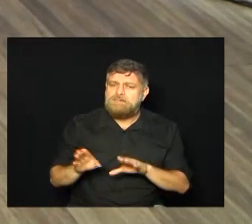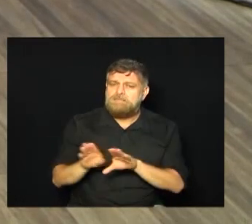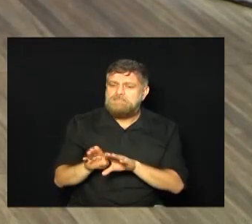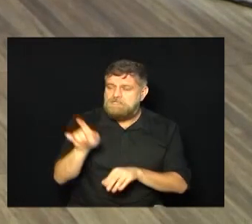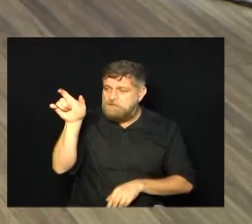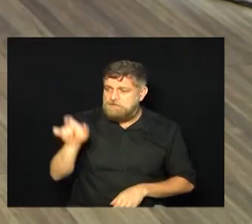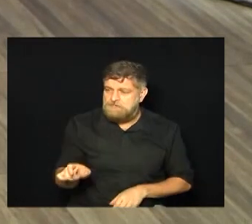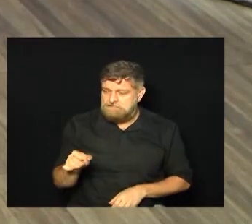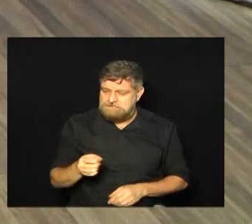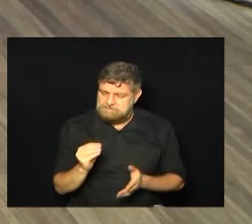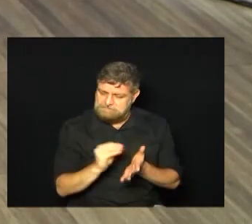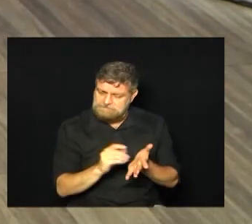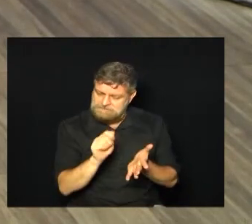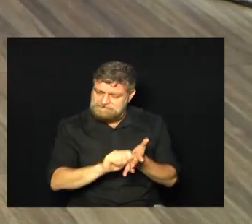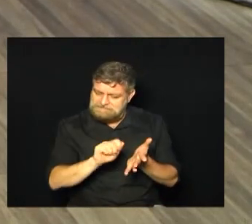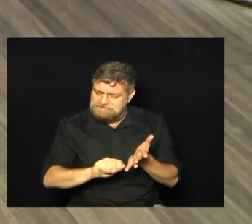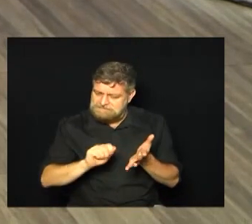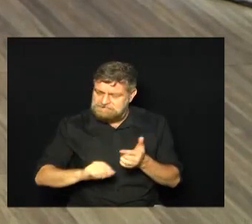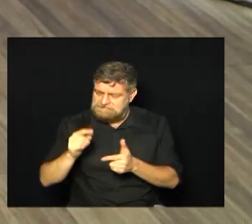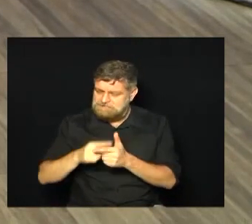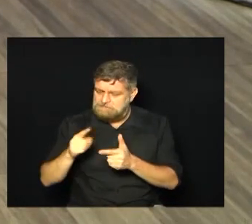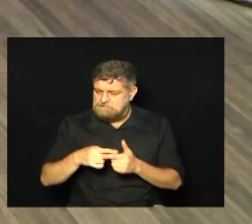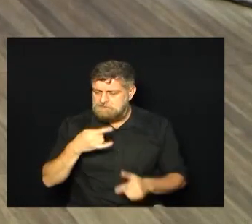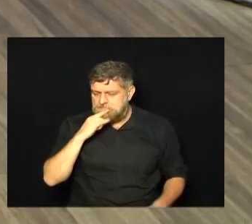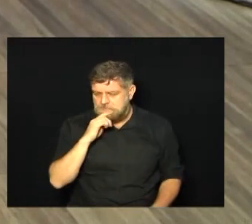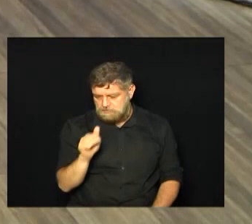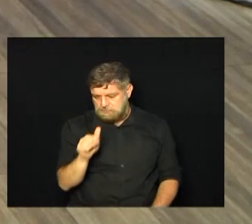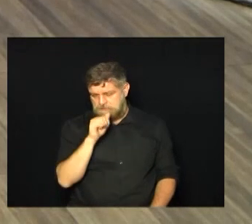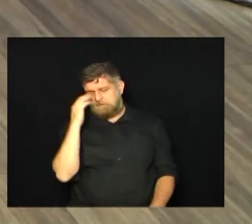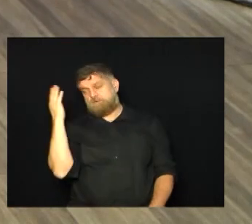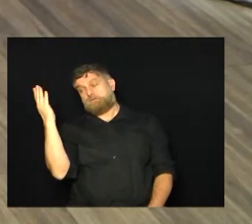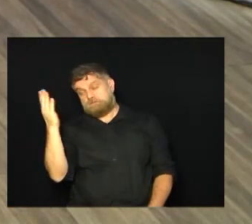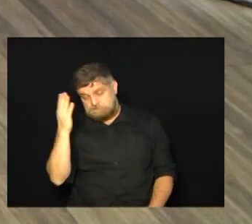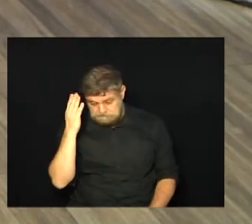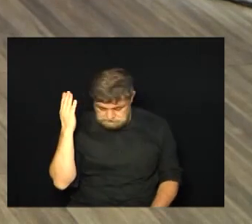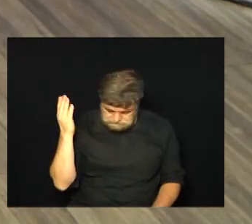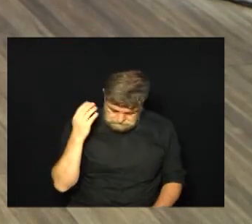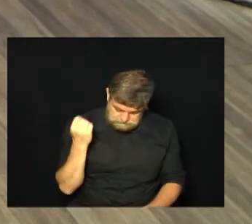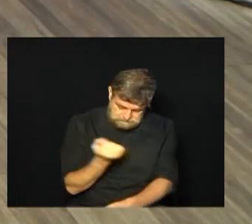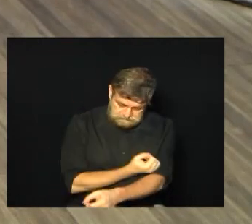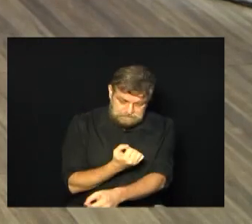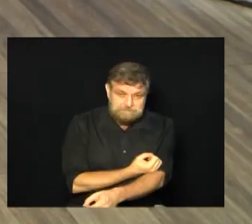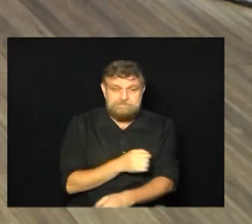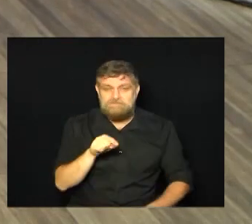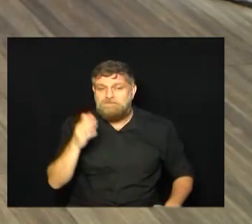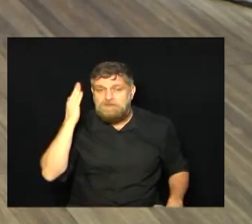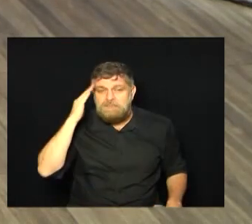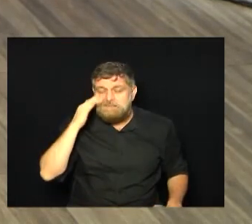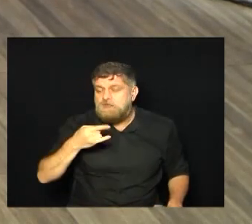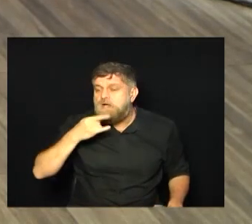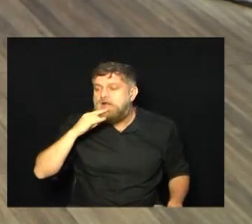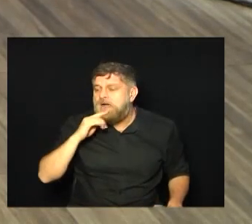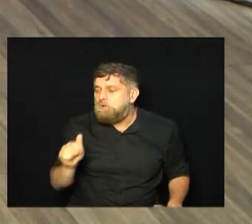você fala sobre problema de alcoolismo e aí você entende que o álcool ele tem uma